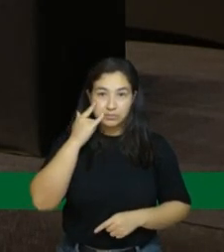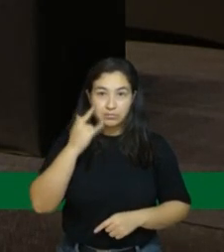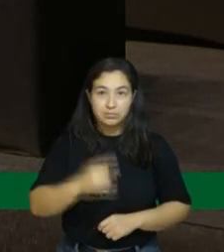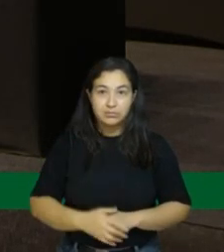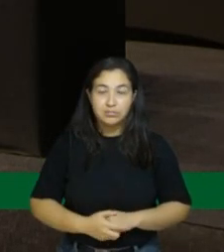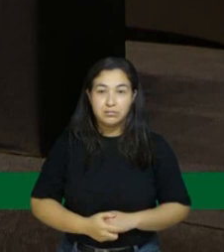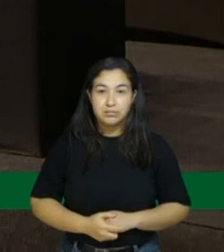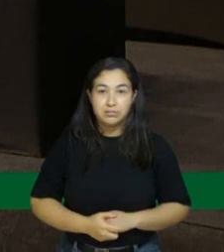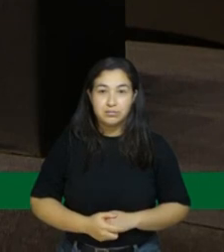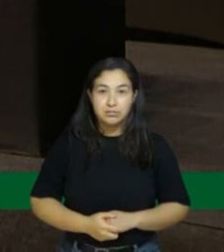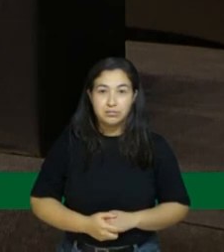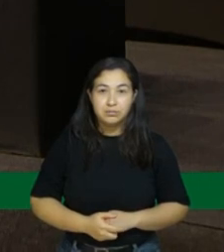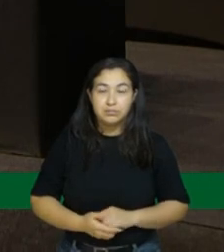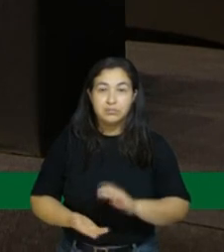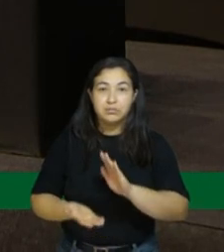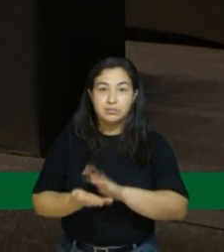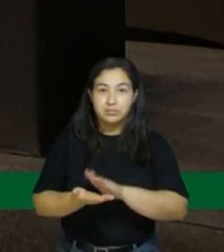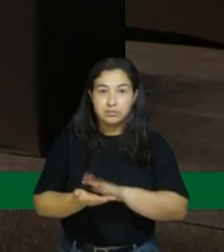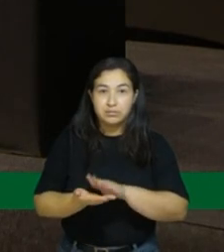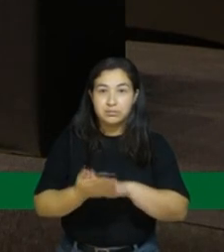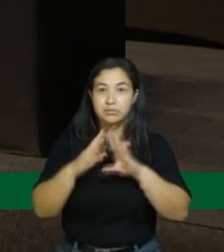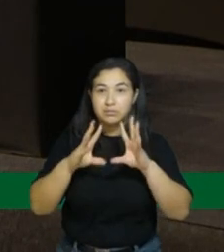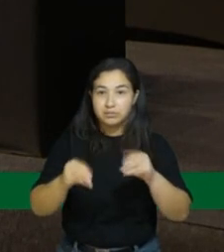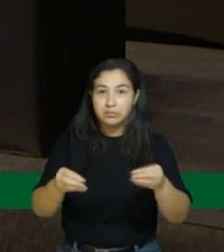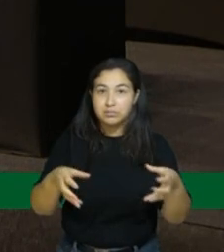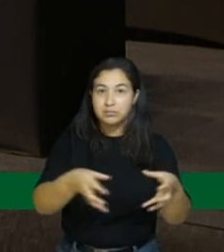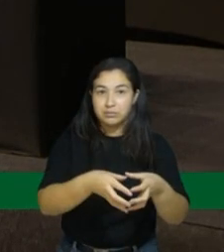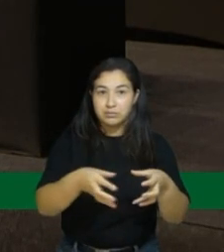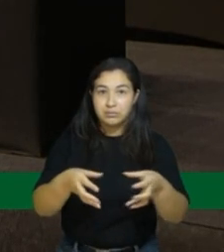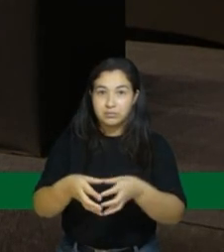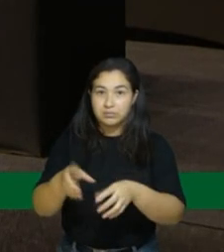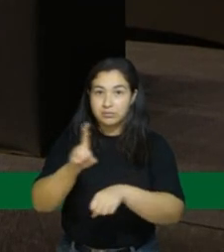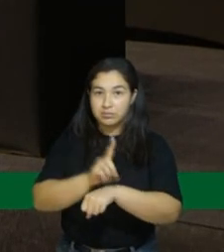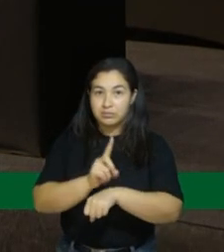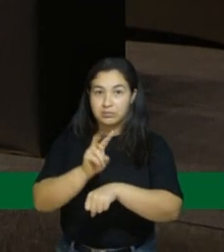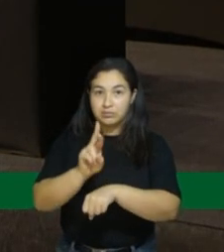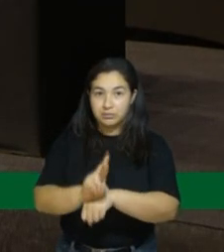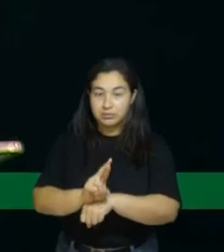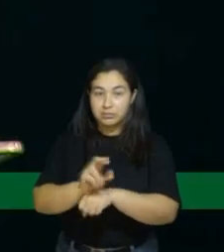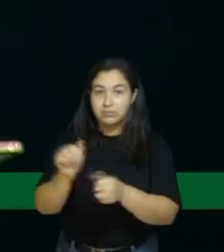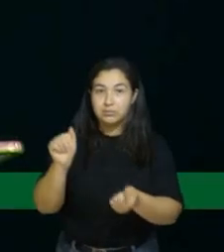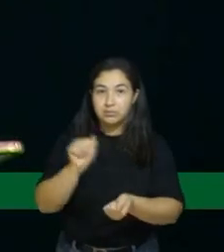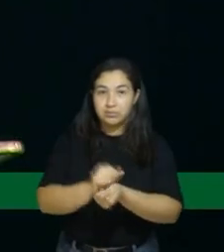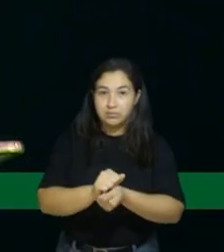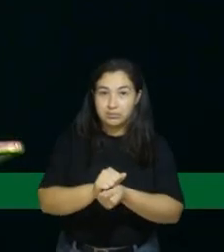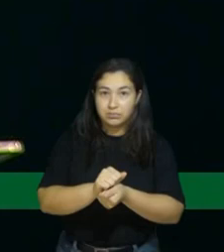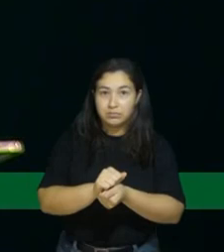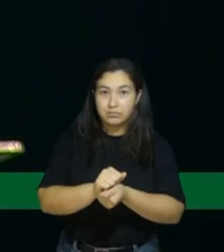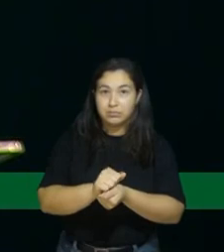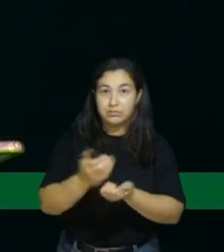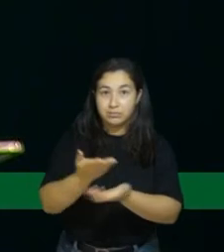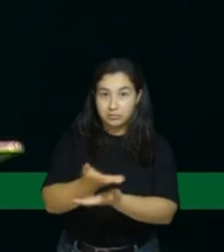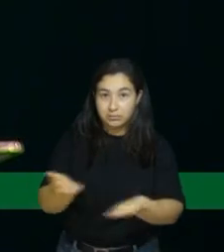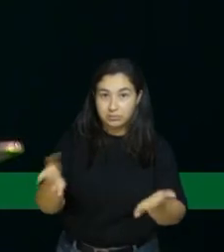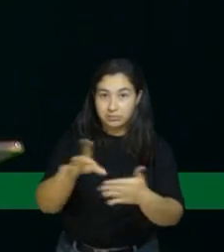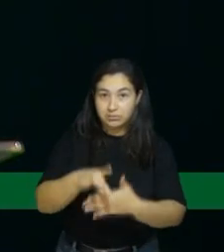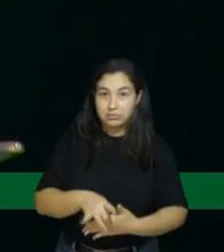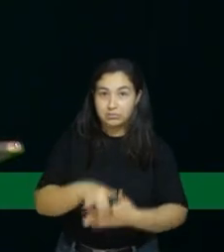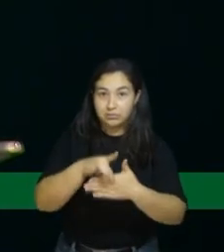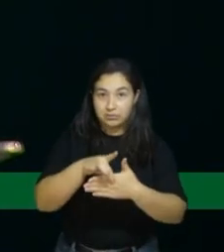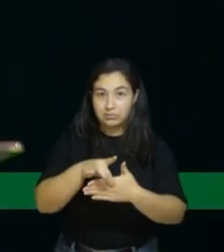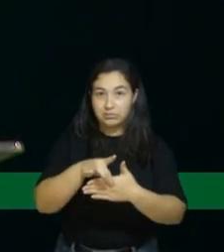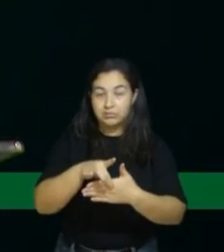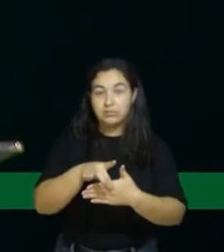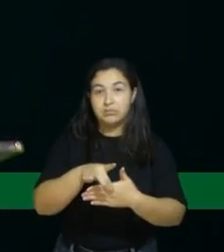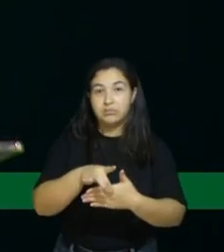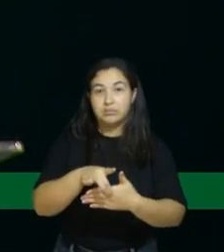eh parabenizar toda a mesa diretora em conjunto com todo o colegiado de líder que